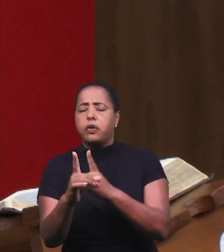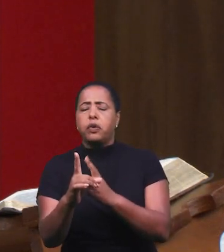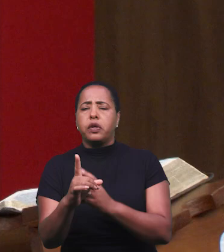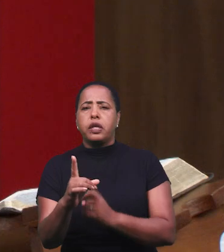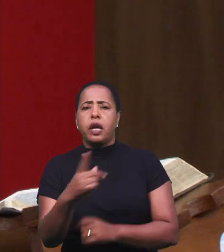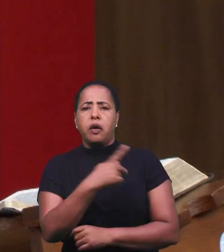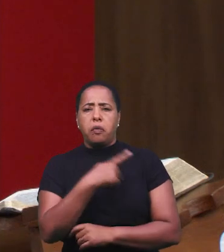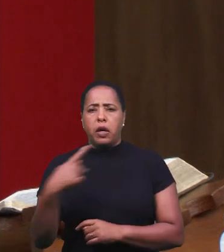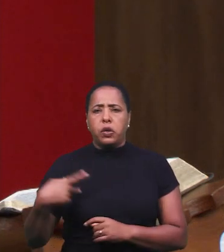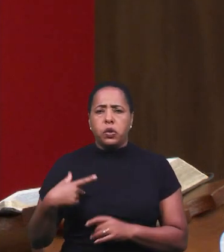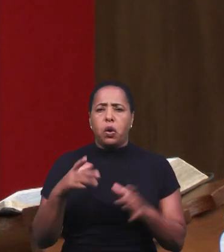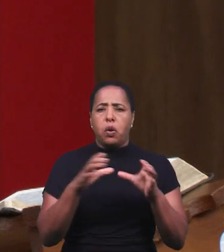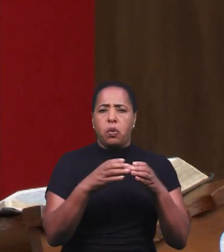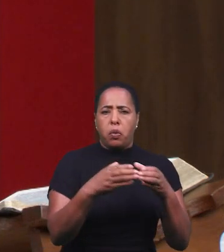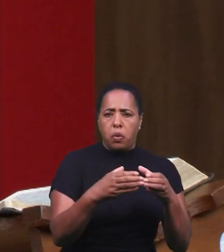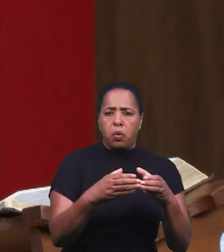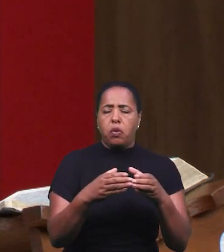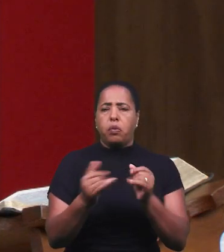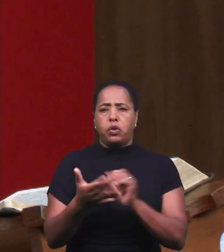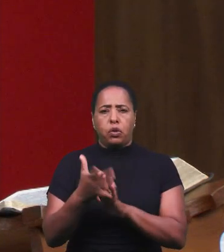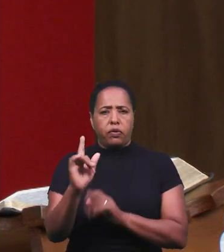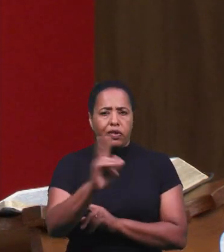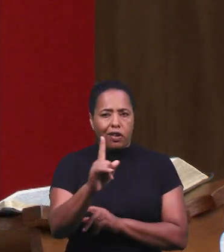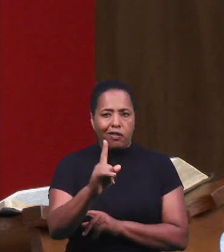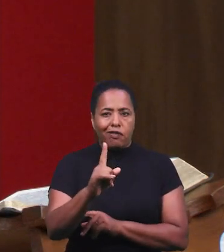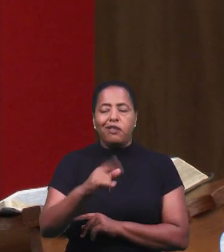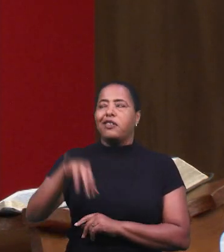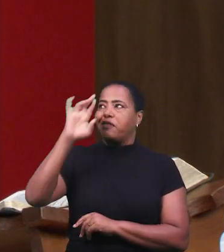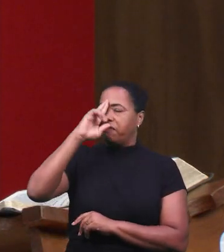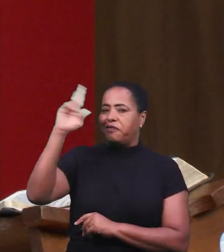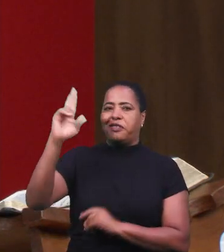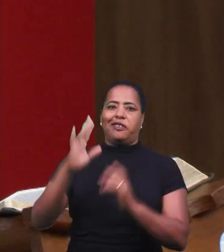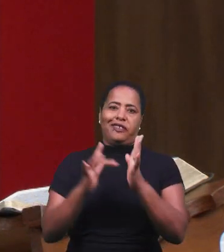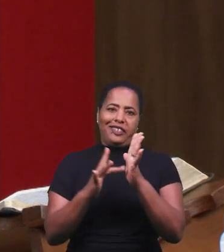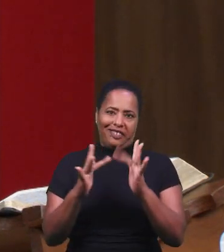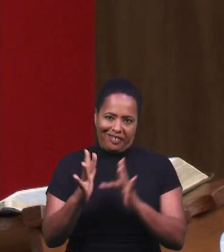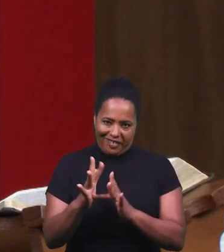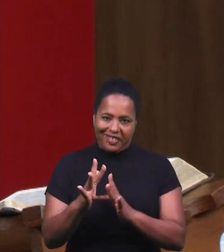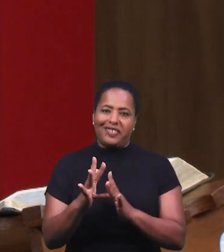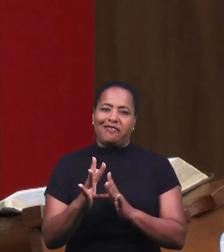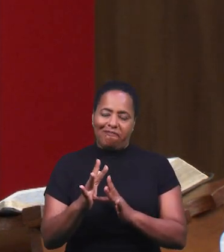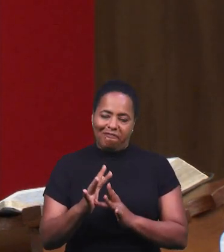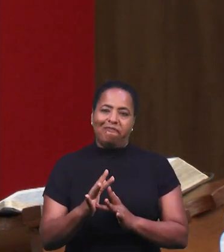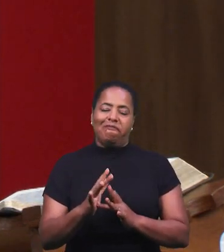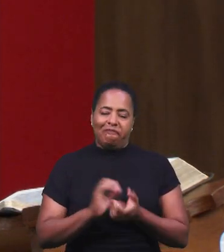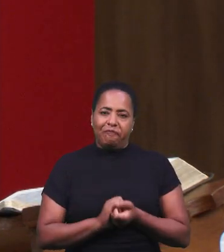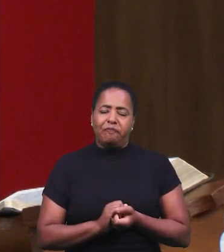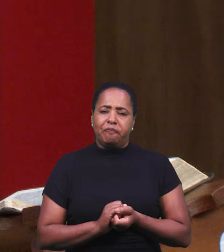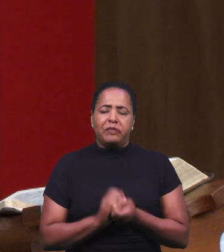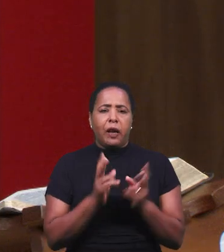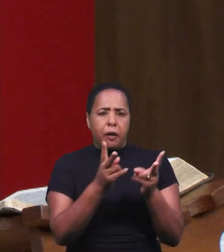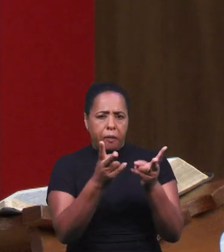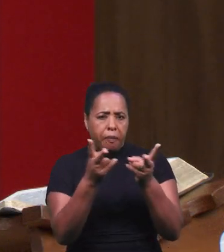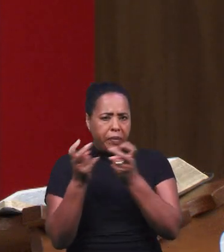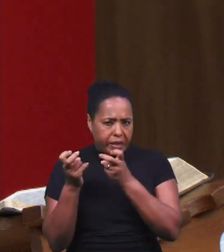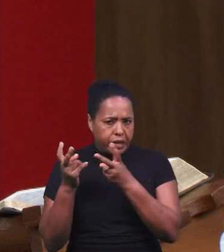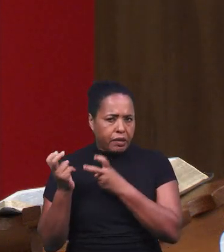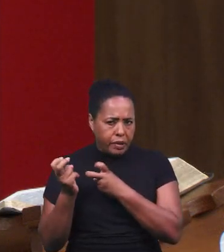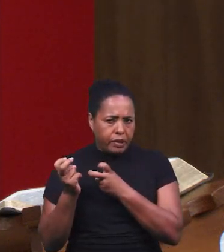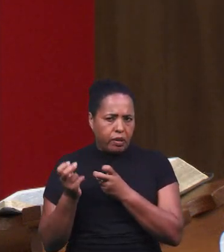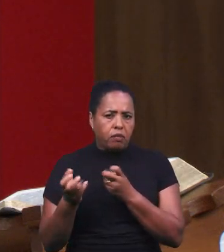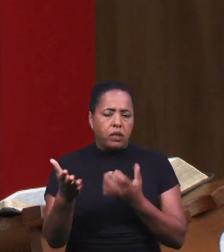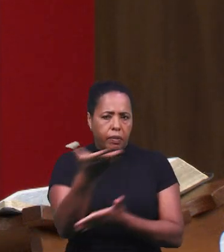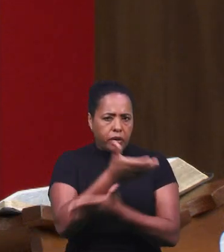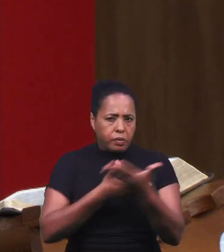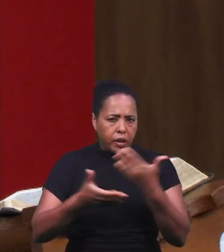Jesus. Percebam aqui todos que estão participando. Imagine os discípulos falando que Jesus ressuscitou